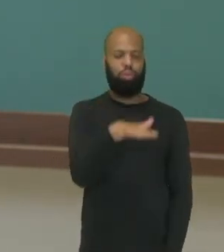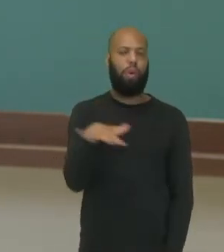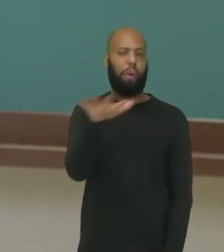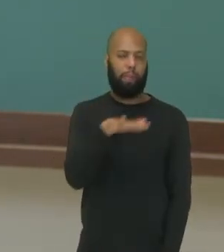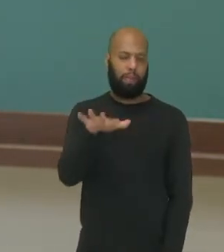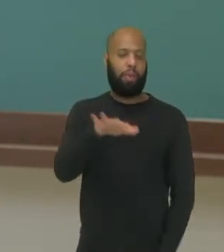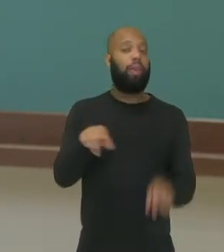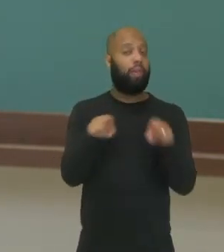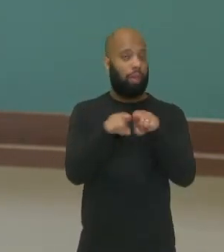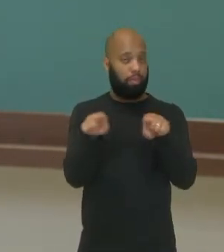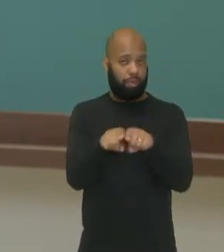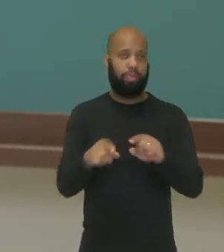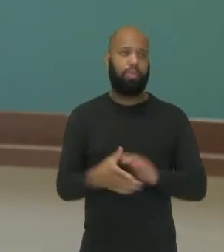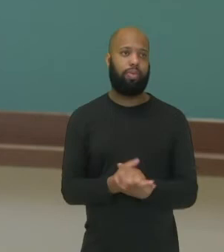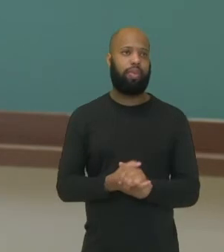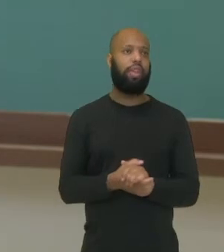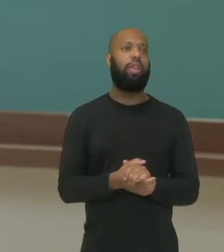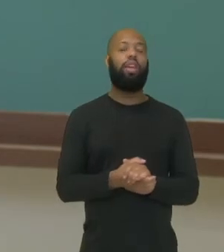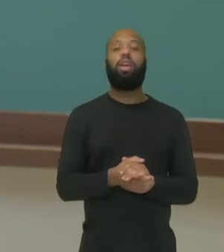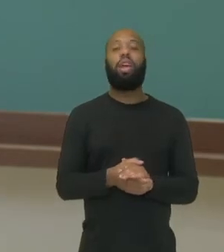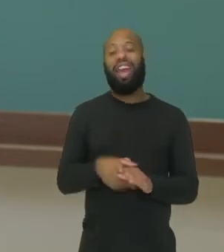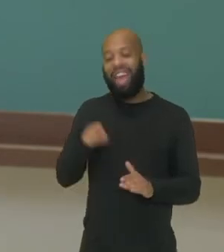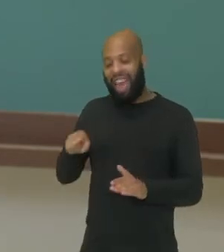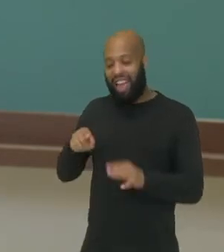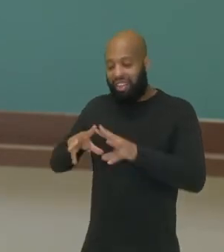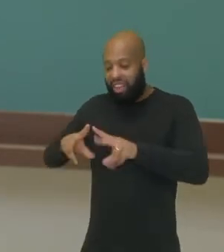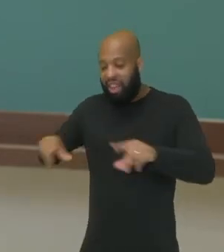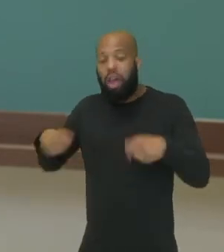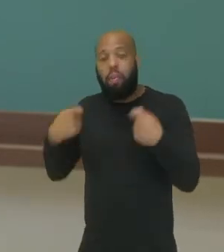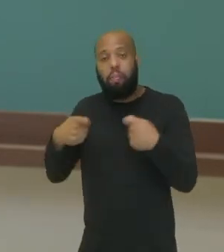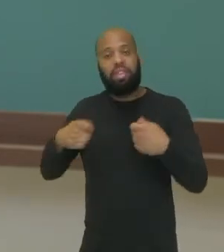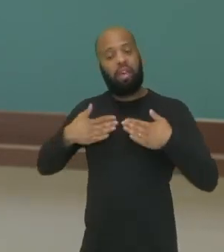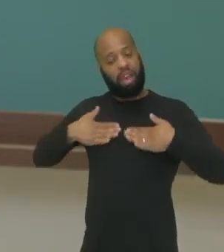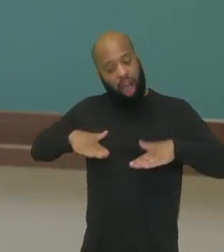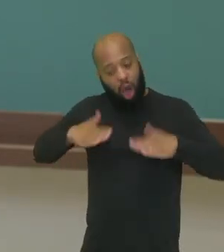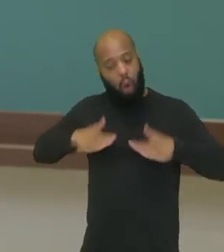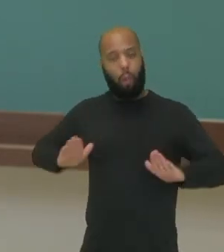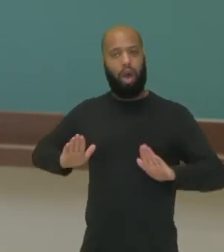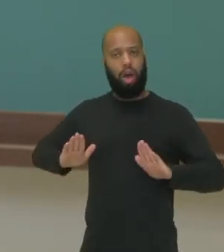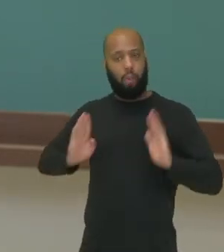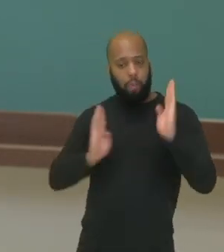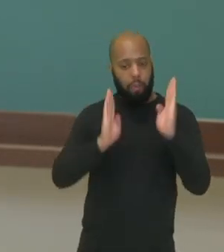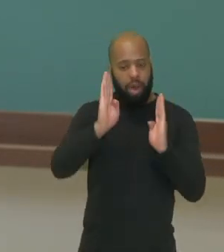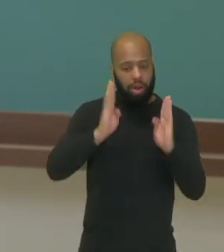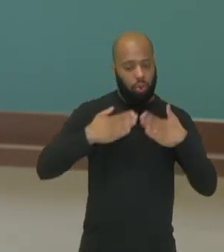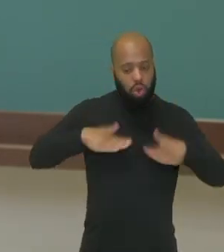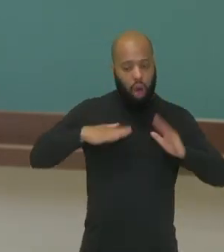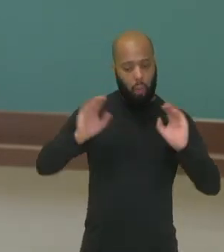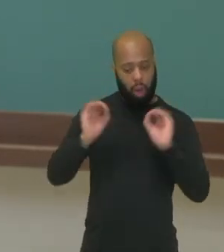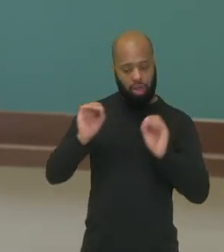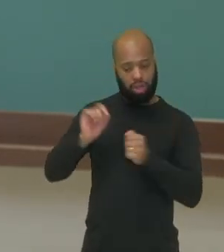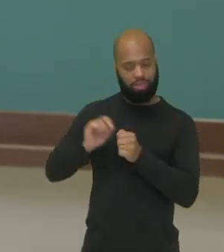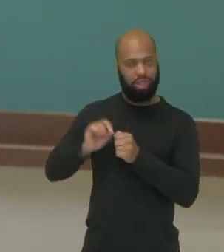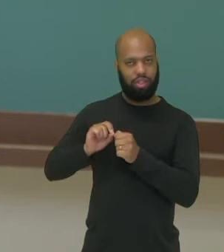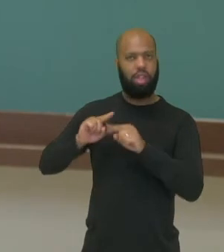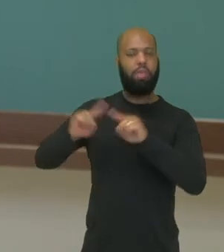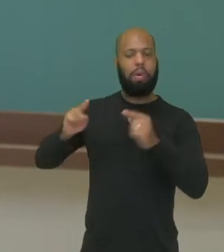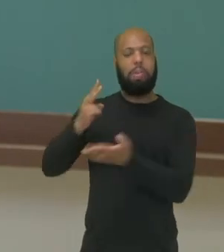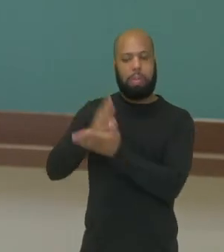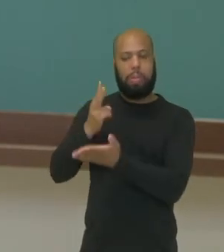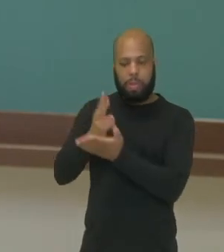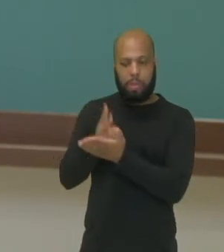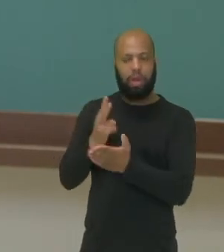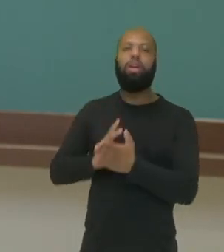né? Então, não tem descanso essa terra, né? E parte dela sendo destruída, degradado,